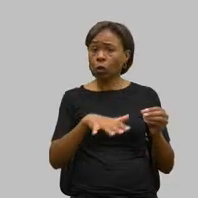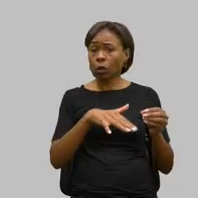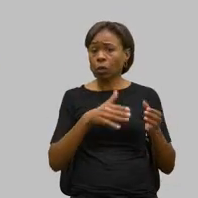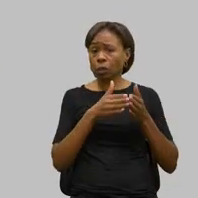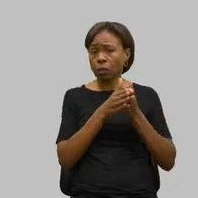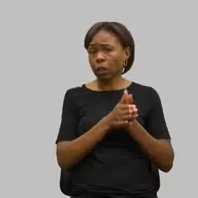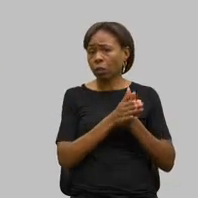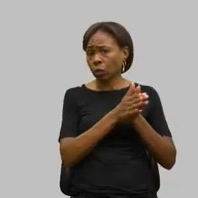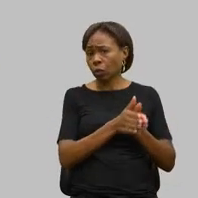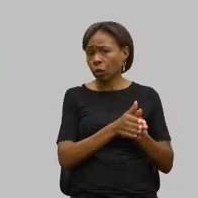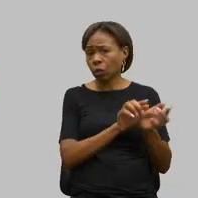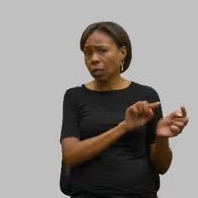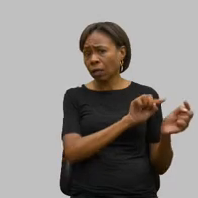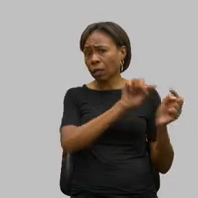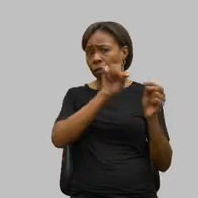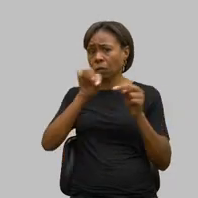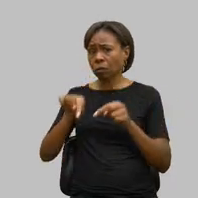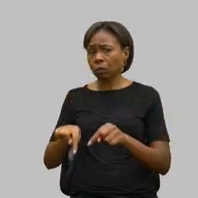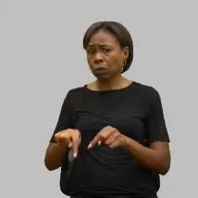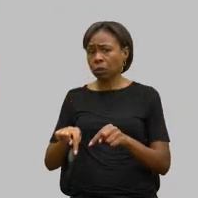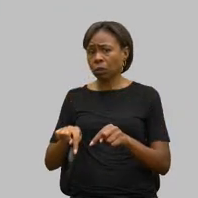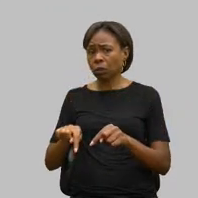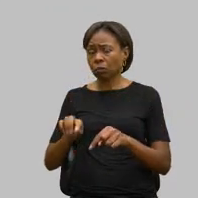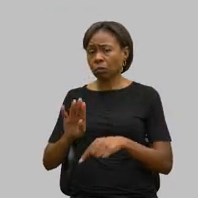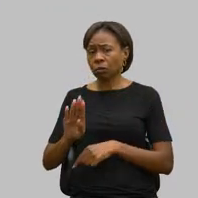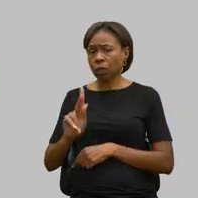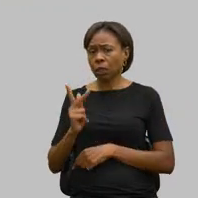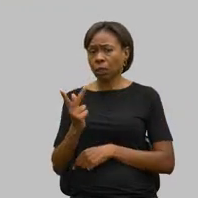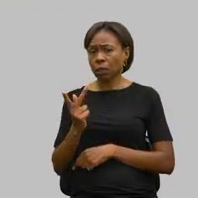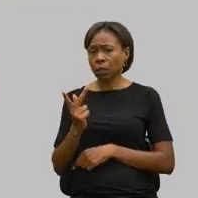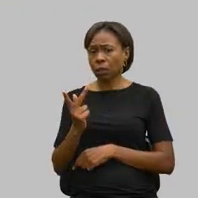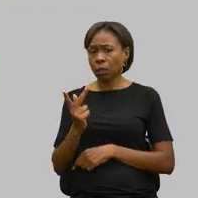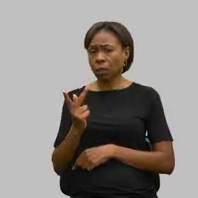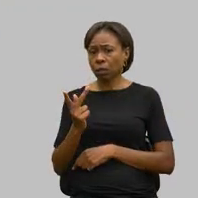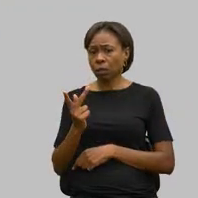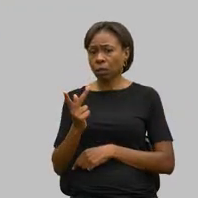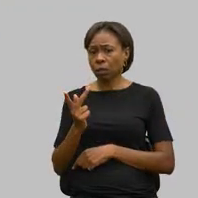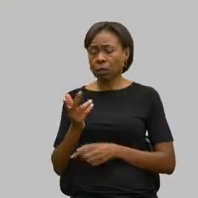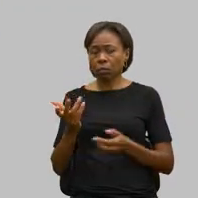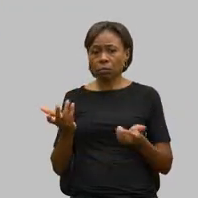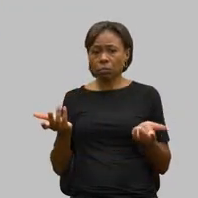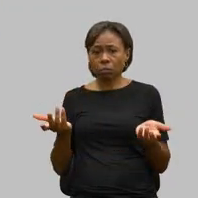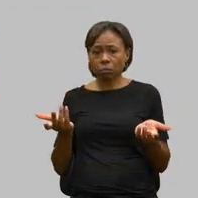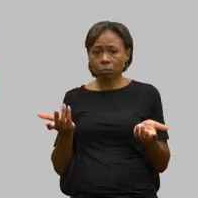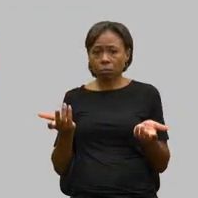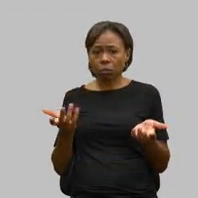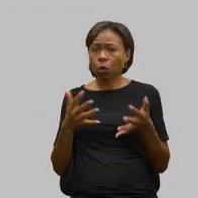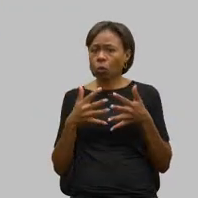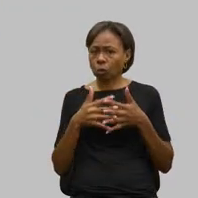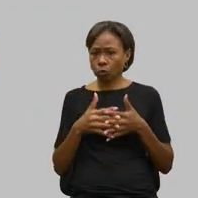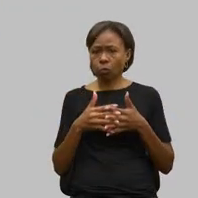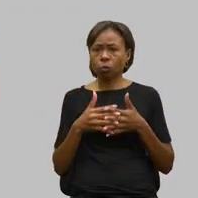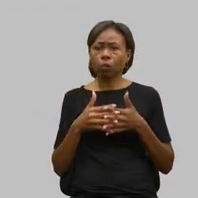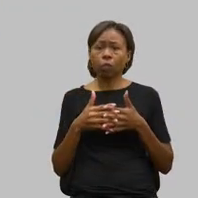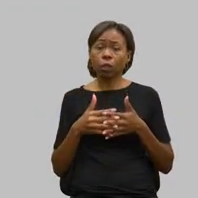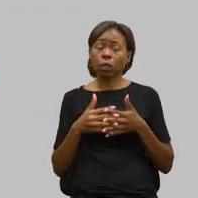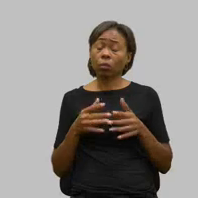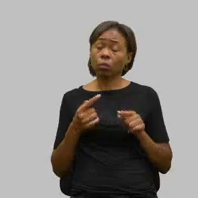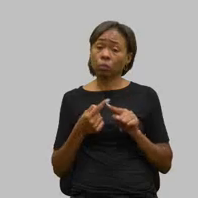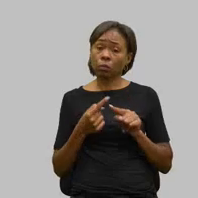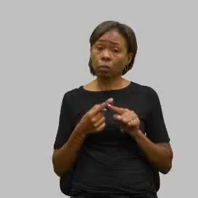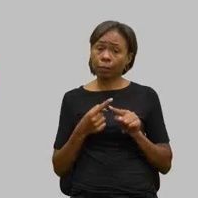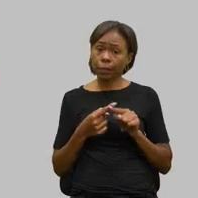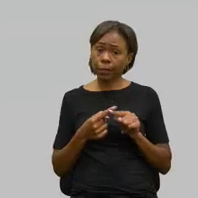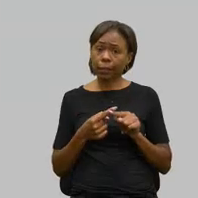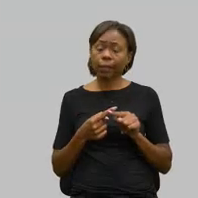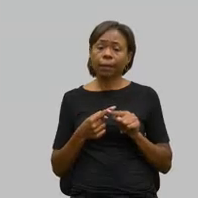vindo para Belo Horizonte. Um negócio bem complexo, porque a